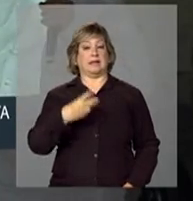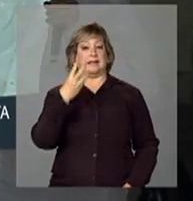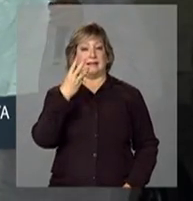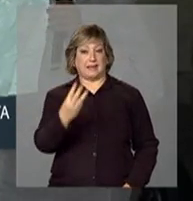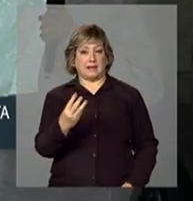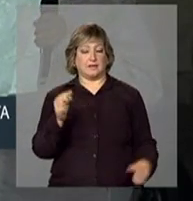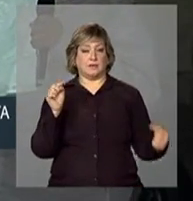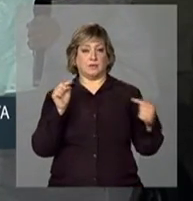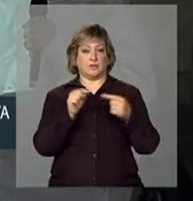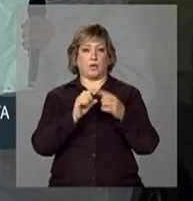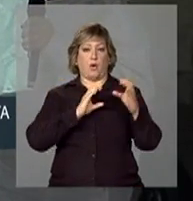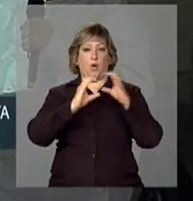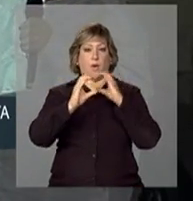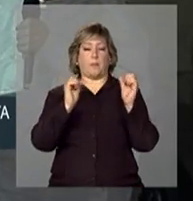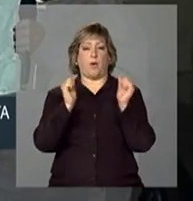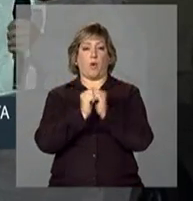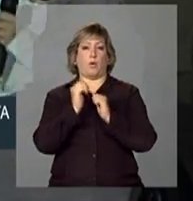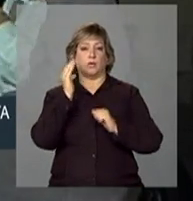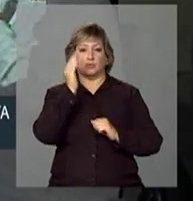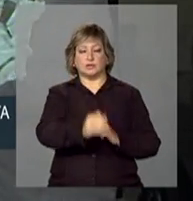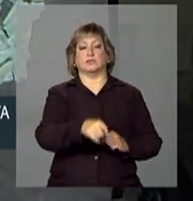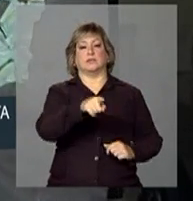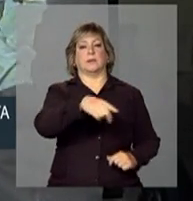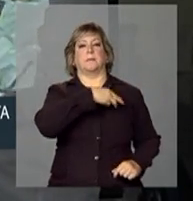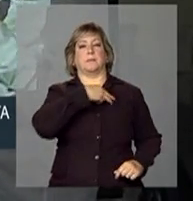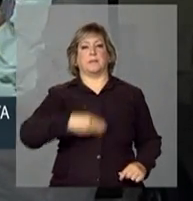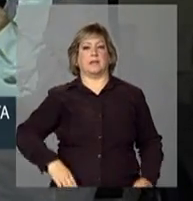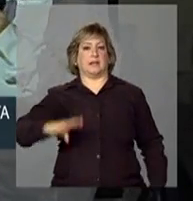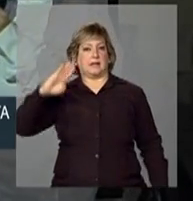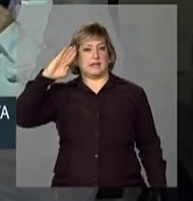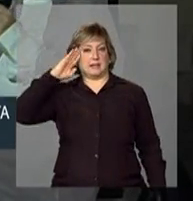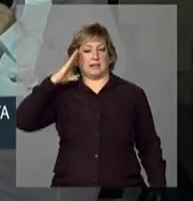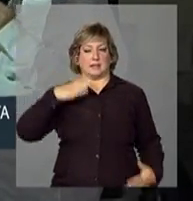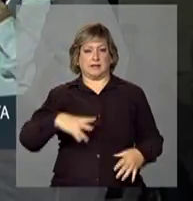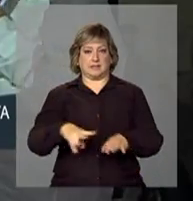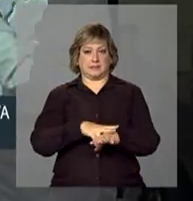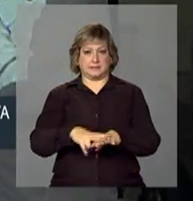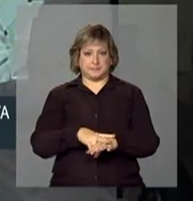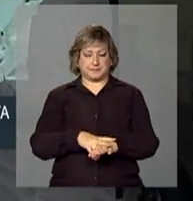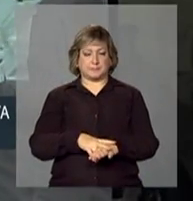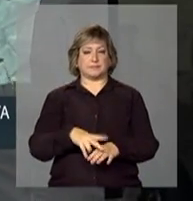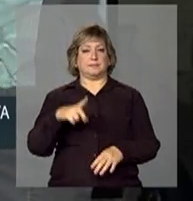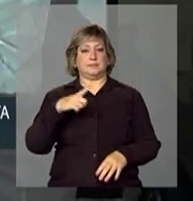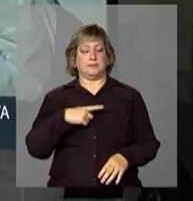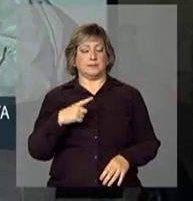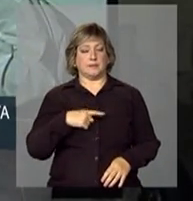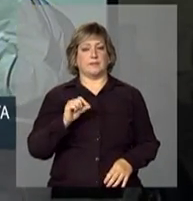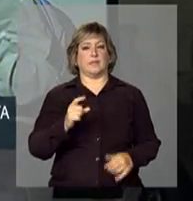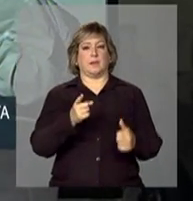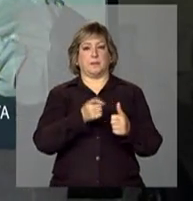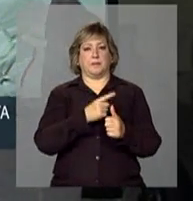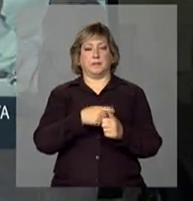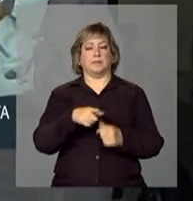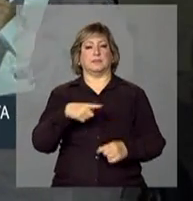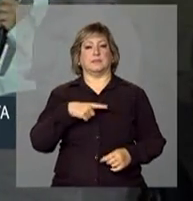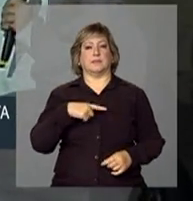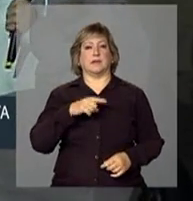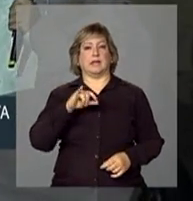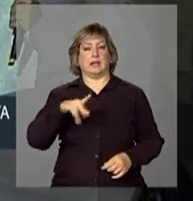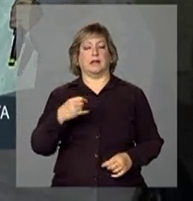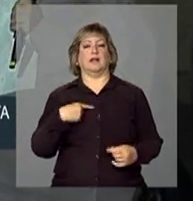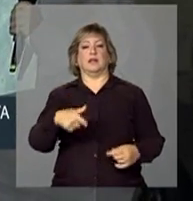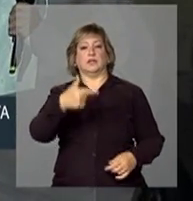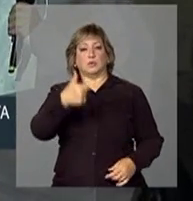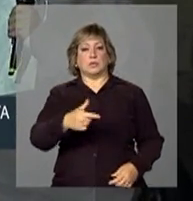comunicação diretas com o ministro do Exército, tá? Ele tem uma linha que passa pela segunda seção. As segundas seções, gente, são as